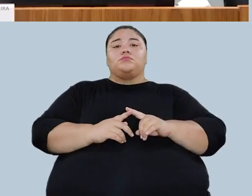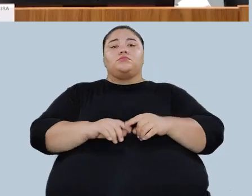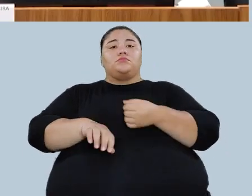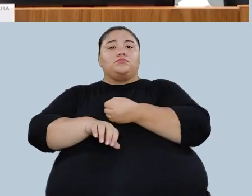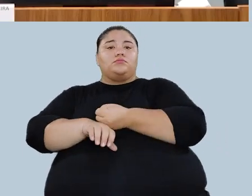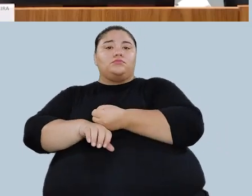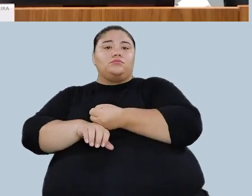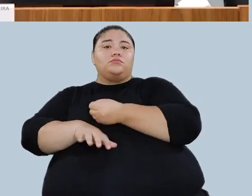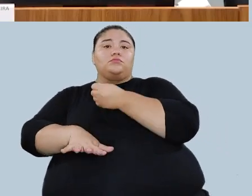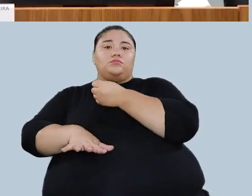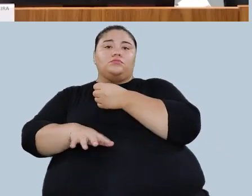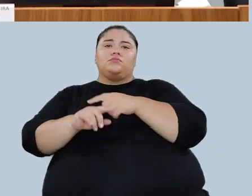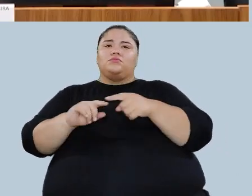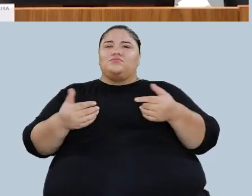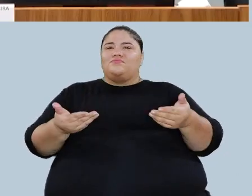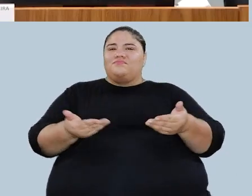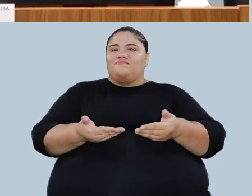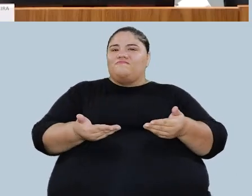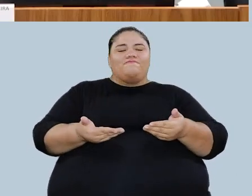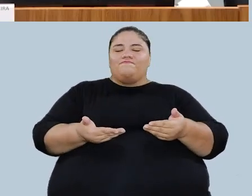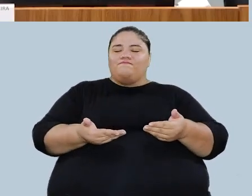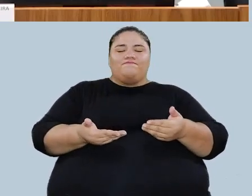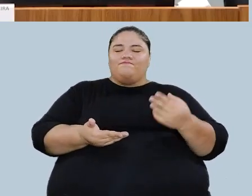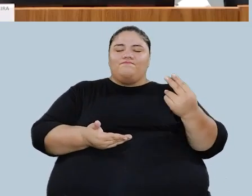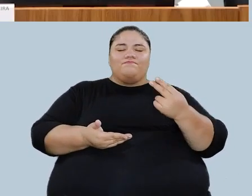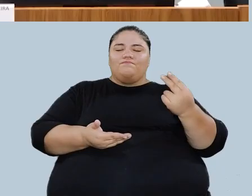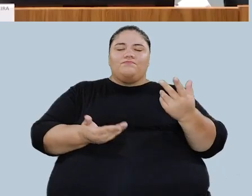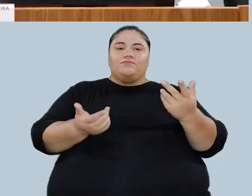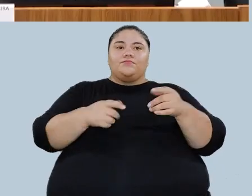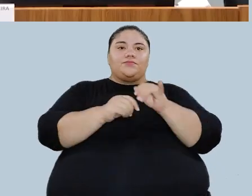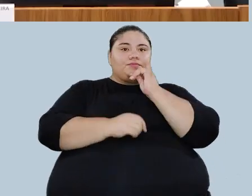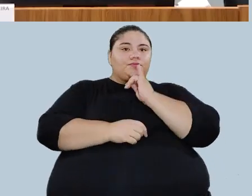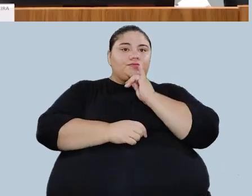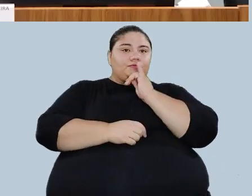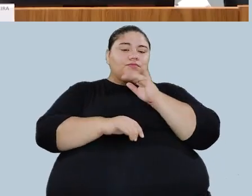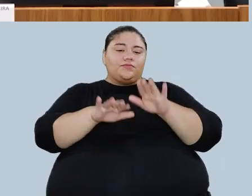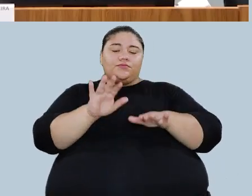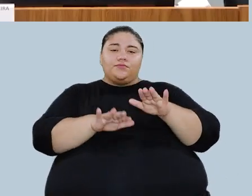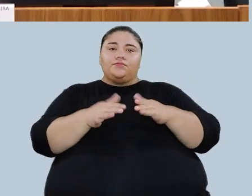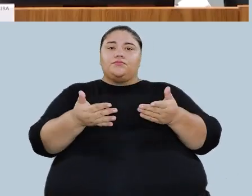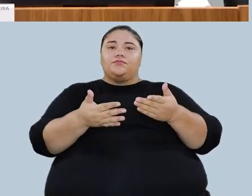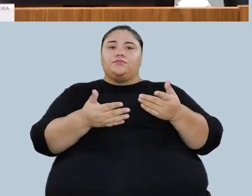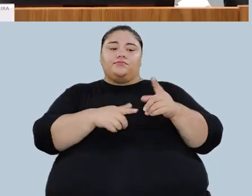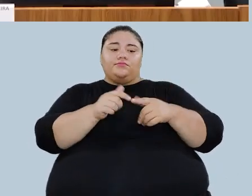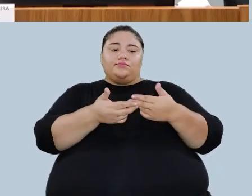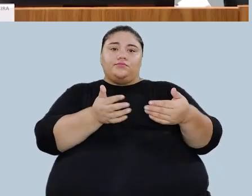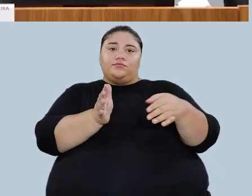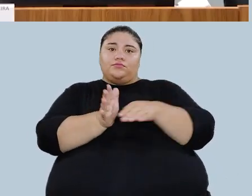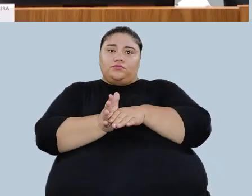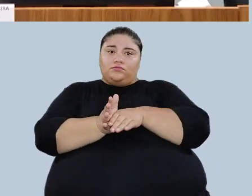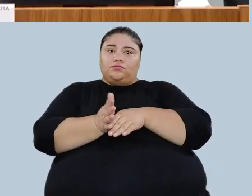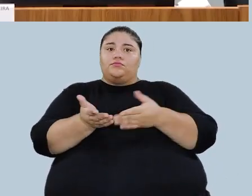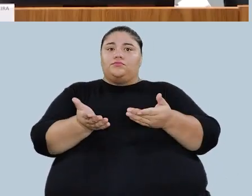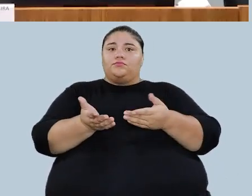e o software, né? E hoje em dia é impossível, não temos mais como fazer isso, né? Às vezes o produto chega para que